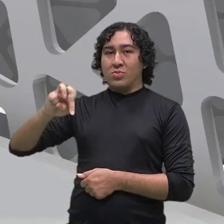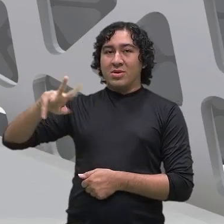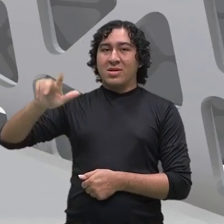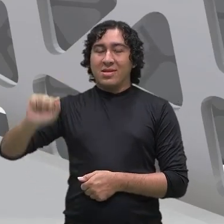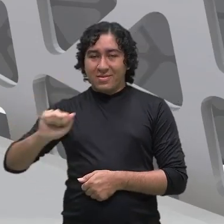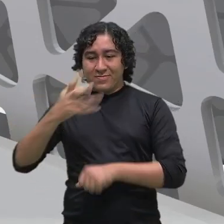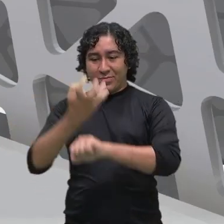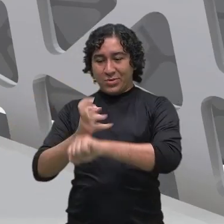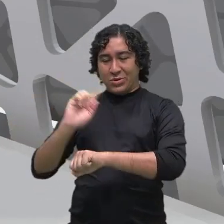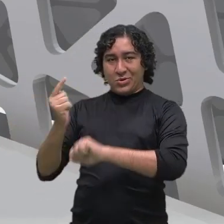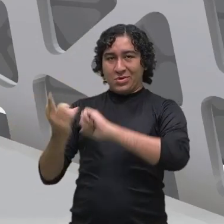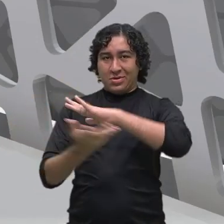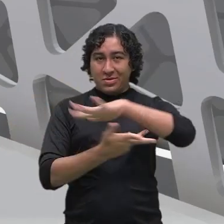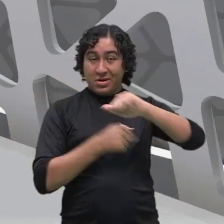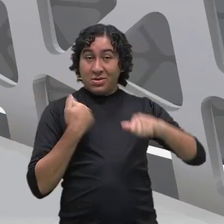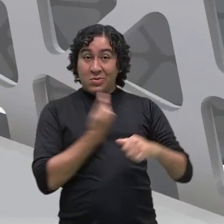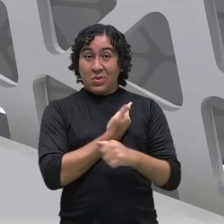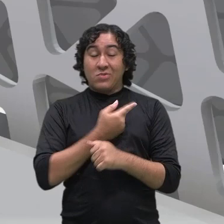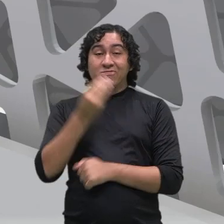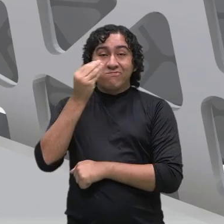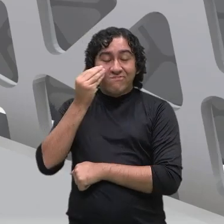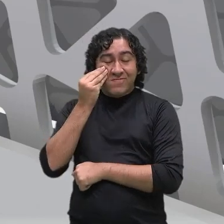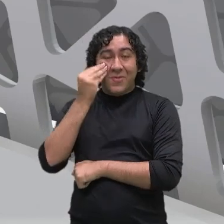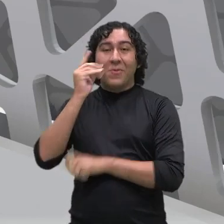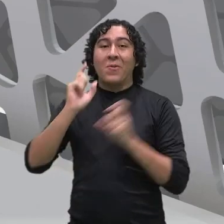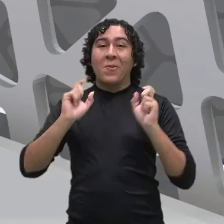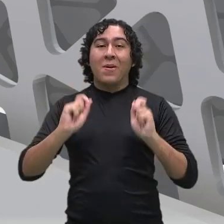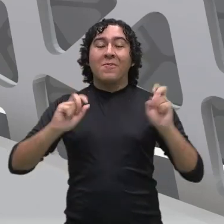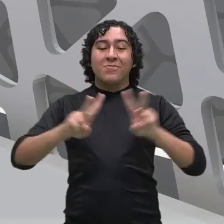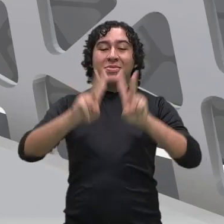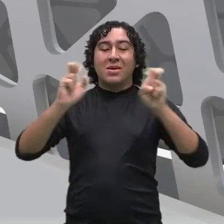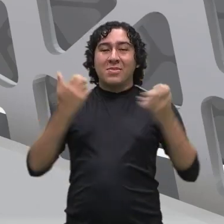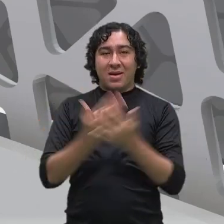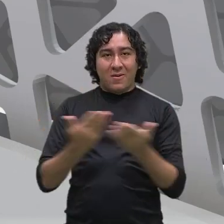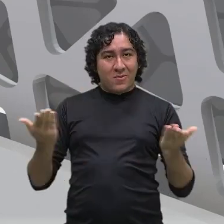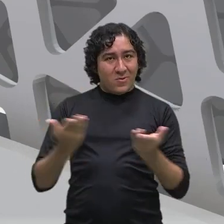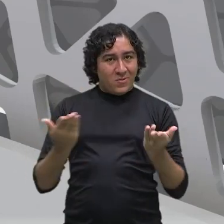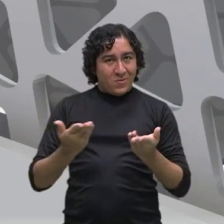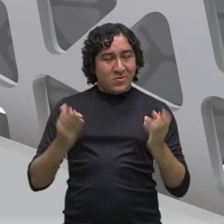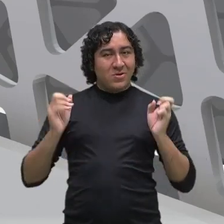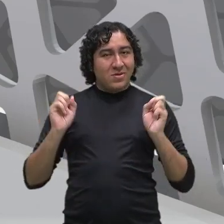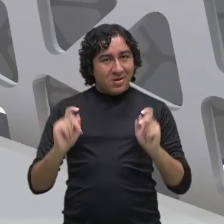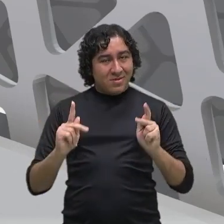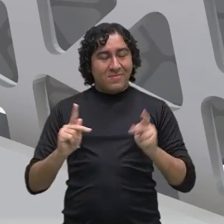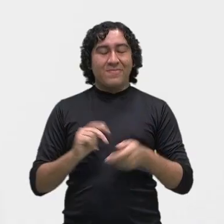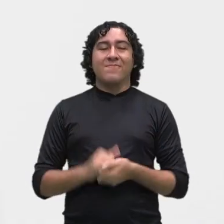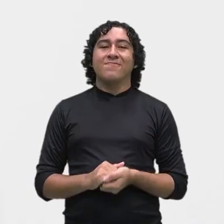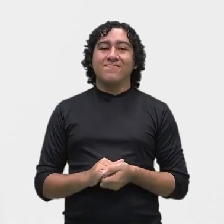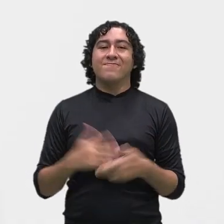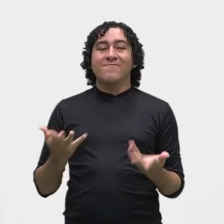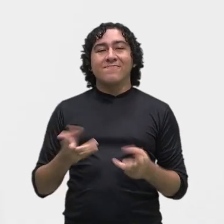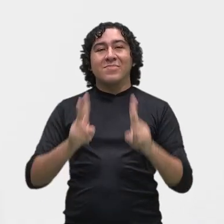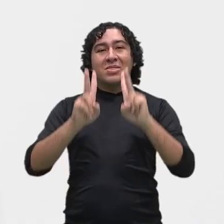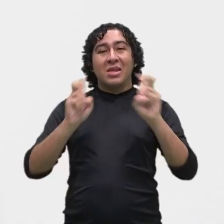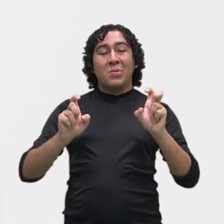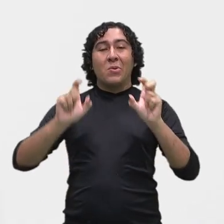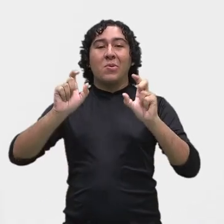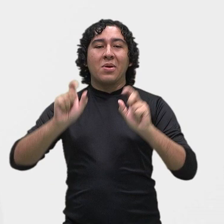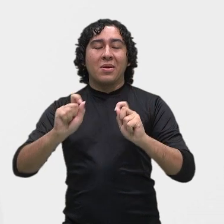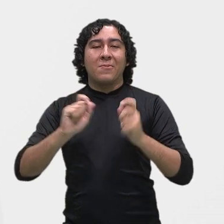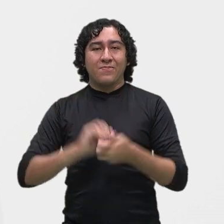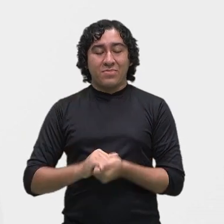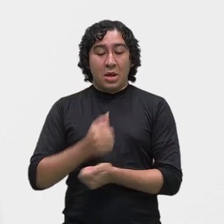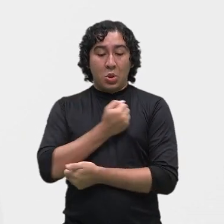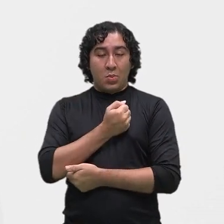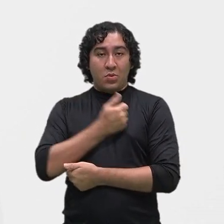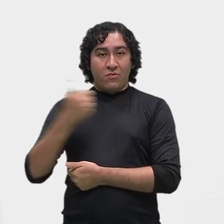Soares de Geografia. Estamos aqui para verificar o que nós iremos estudar aí no nosso dia de hoje. Olha só, gente, na nossa aula